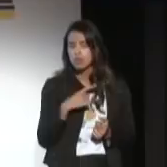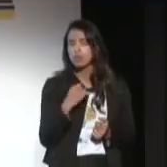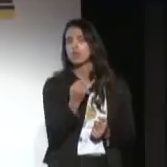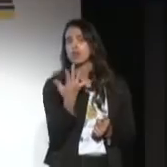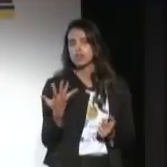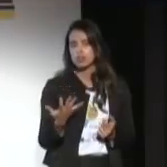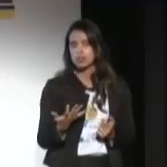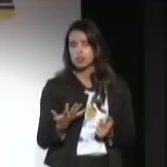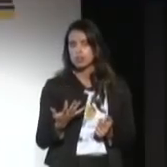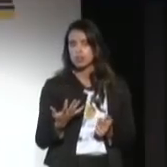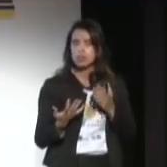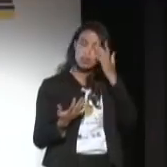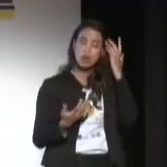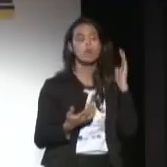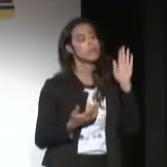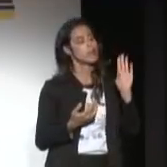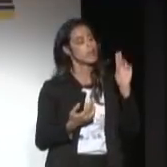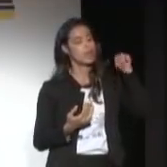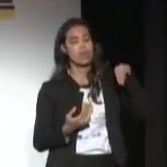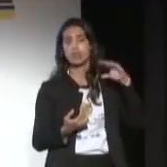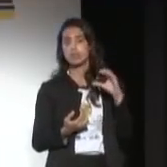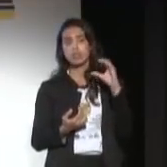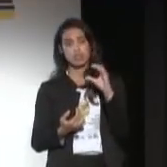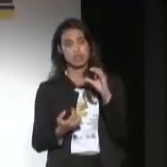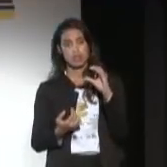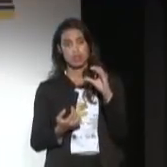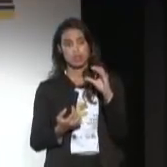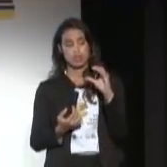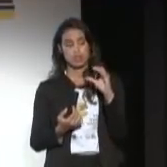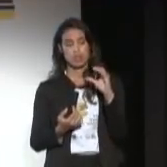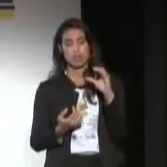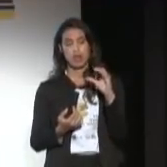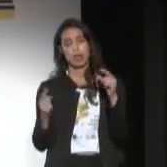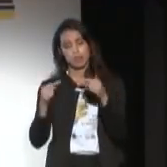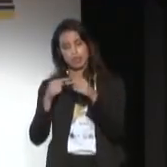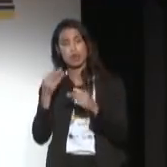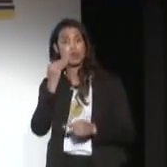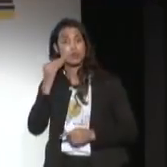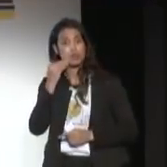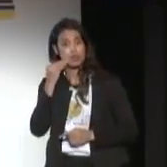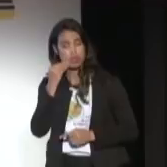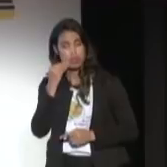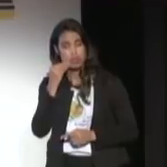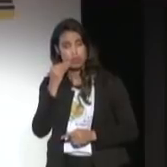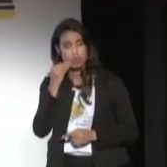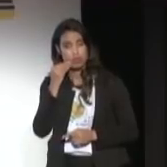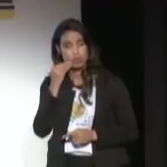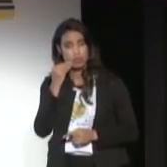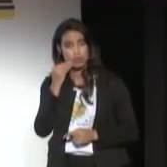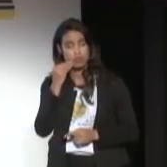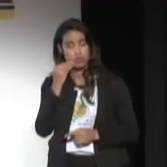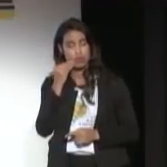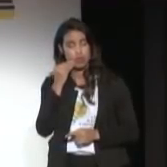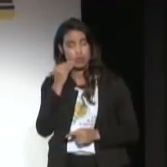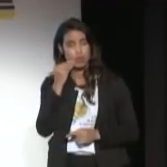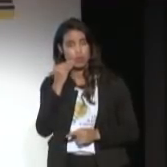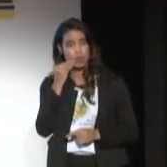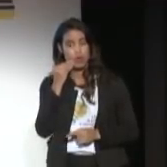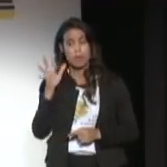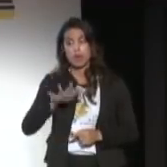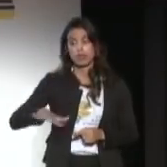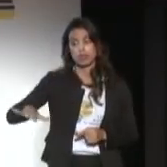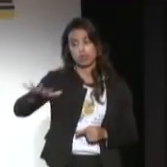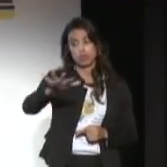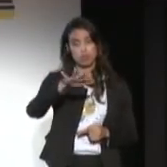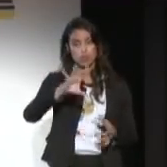Então, não adianta falar de BNCC se nós não falarmos das oportunidades que a BNCC traz para que as redes se juntem,